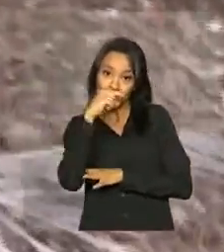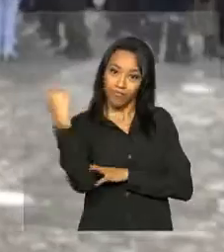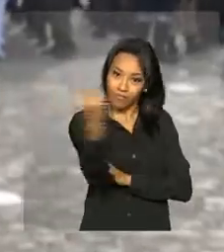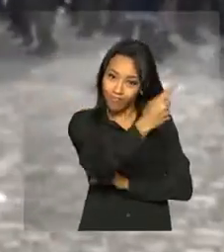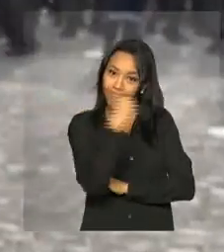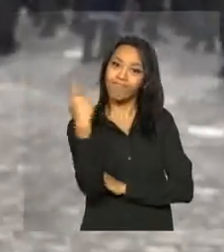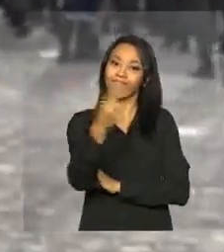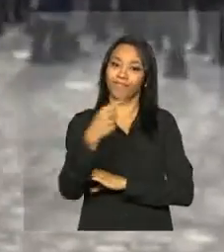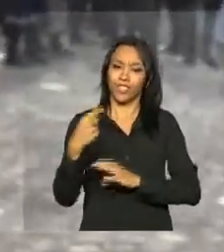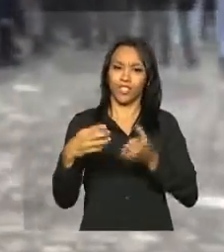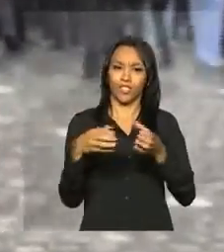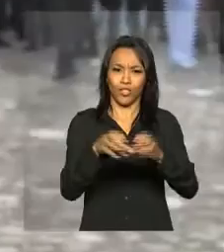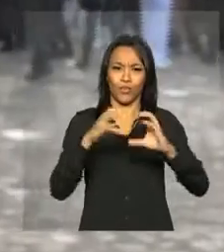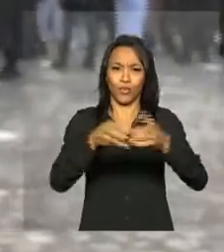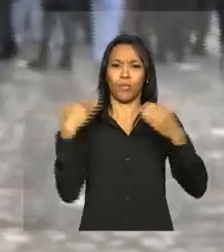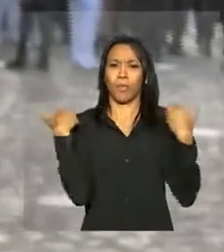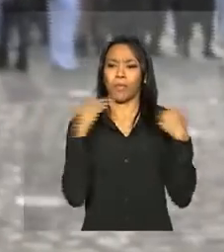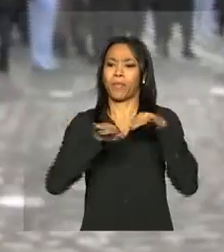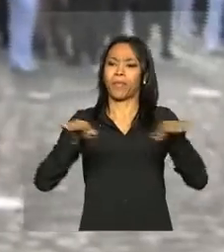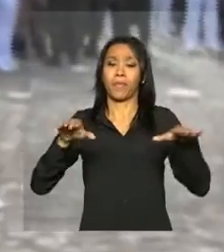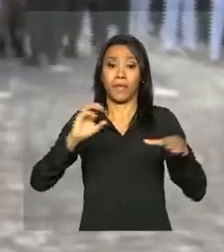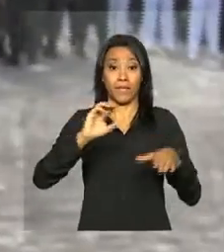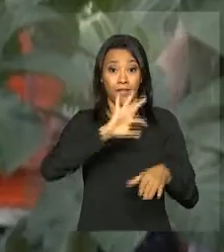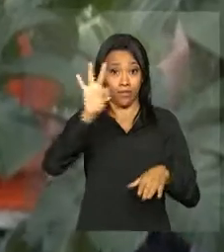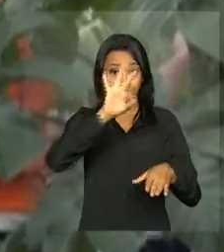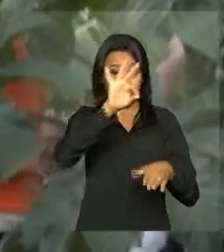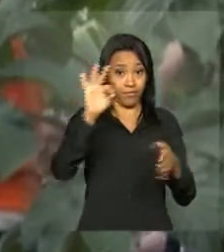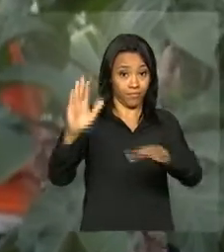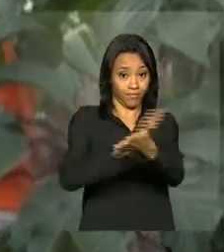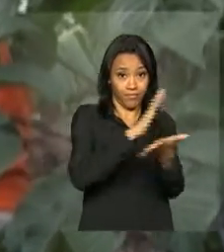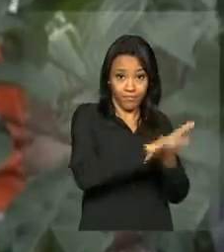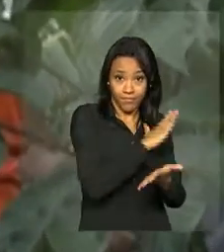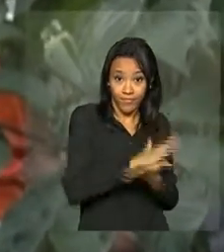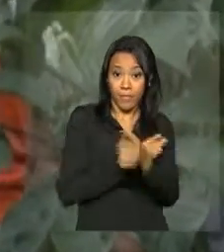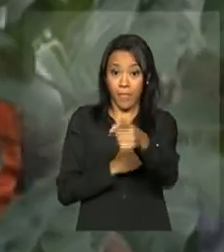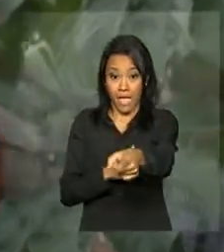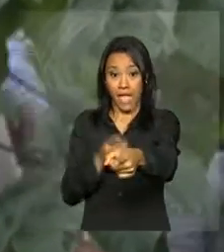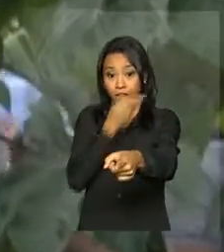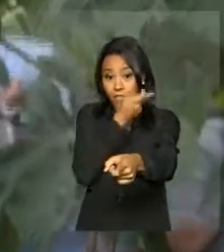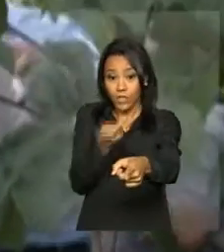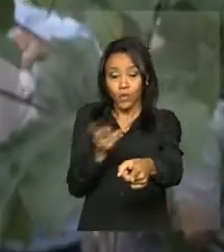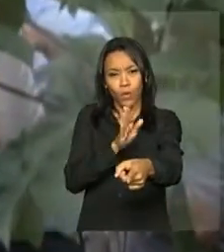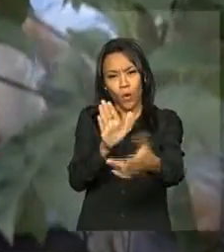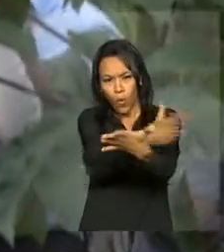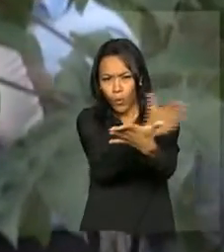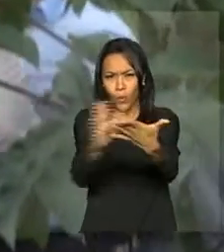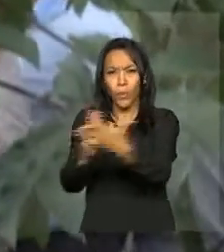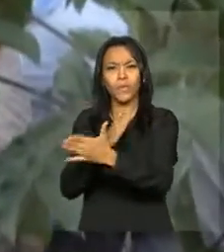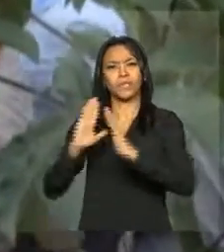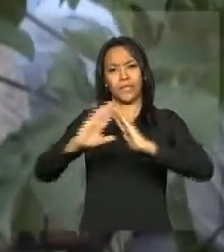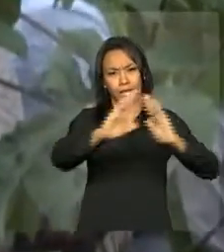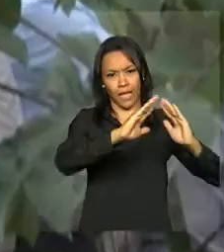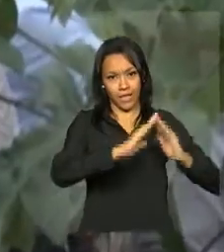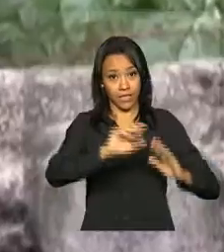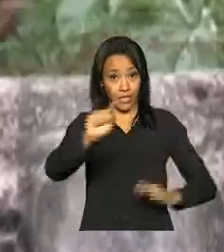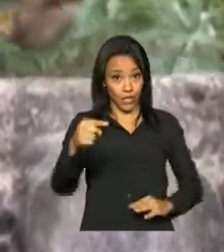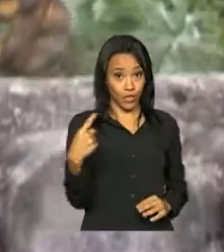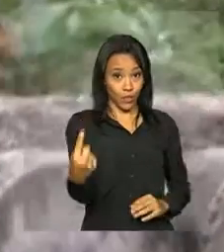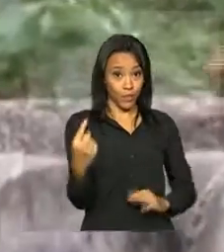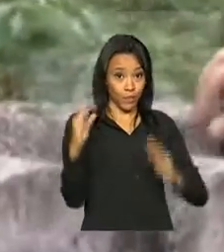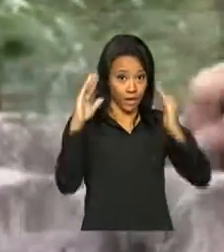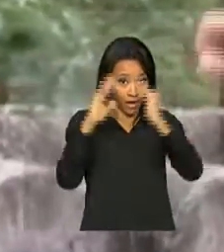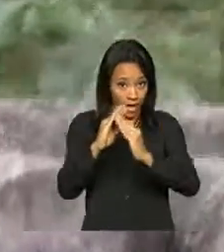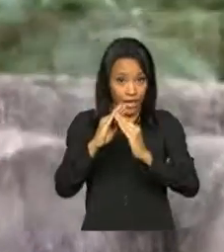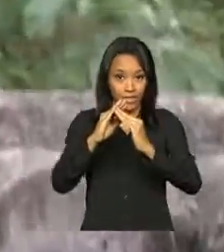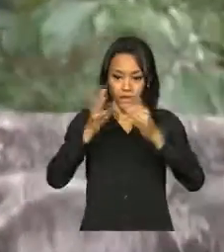0 ao lado de outras autoridades e militares e jeans silva visitou algumas residências e numa delas que